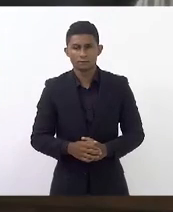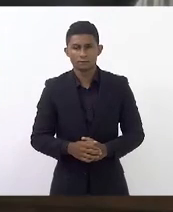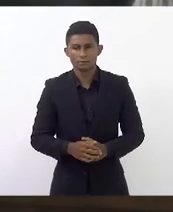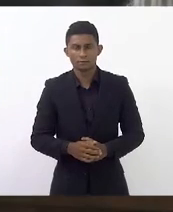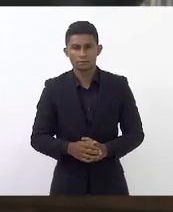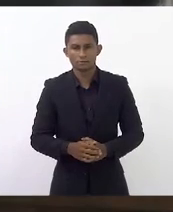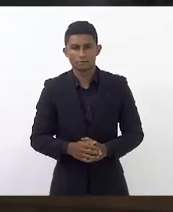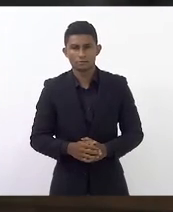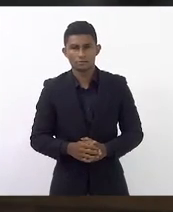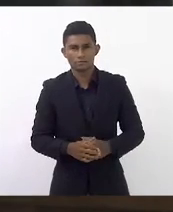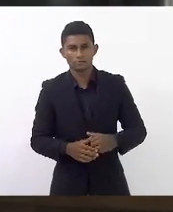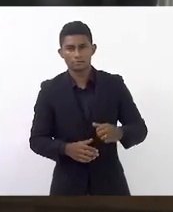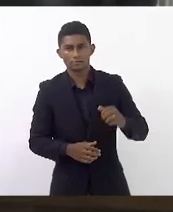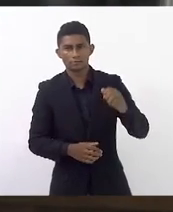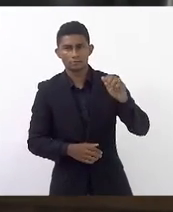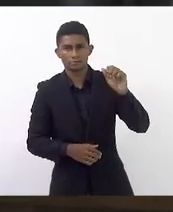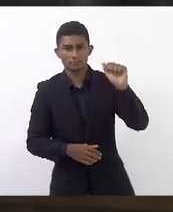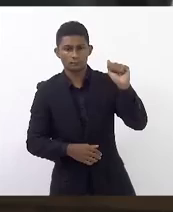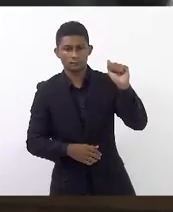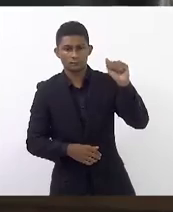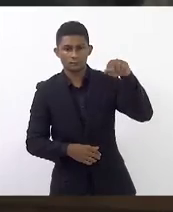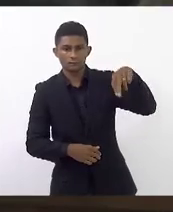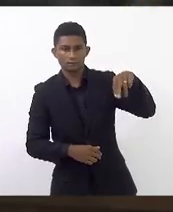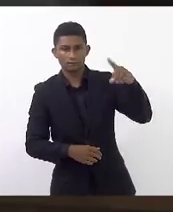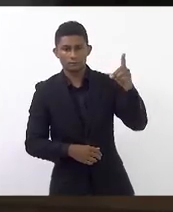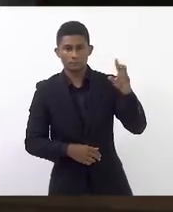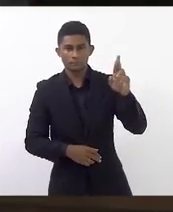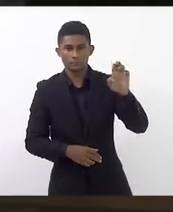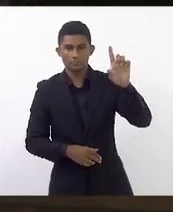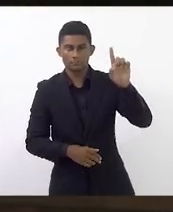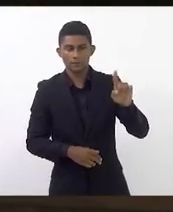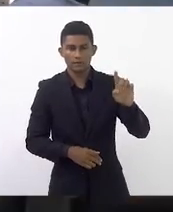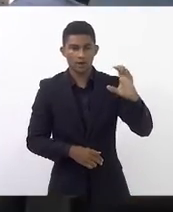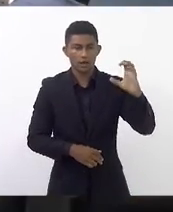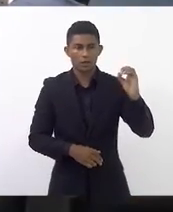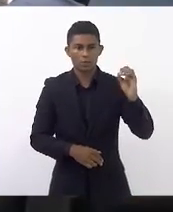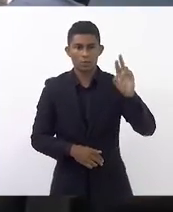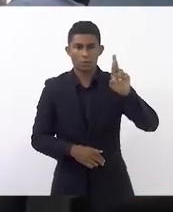Deputado André Correia.